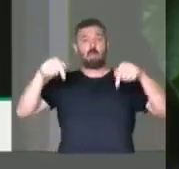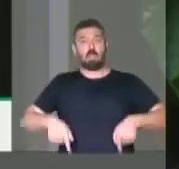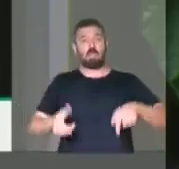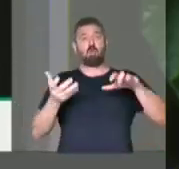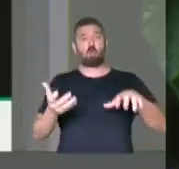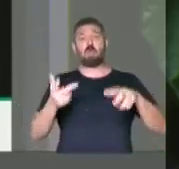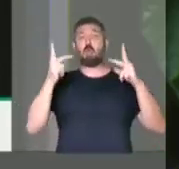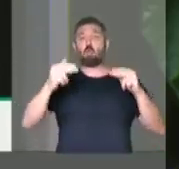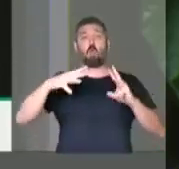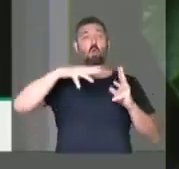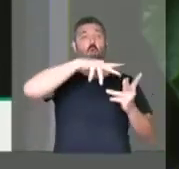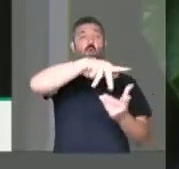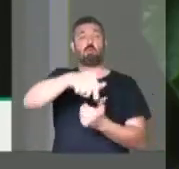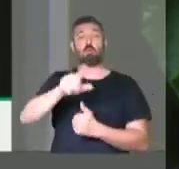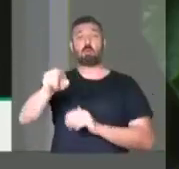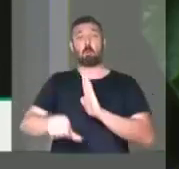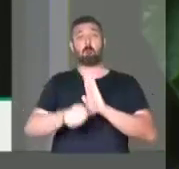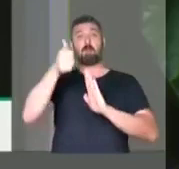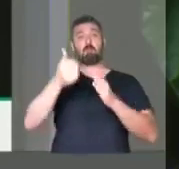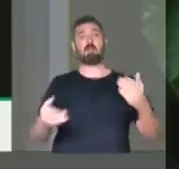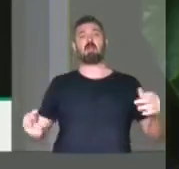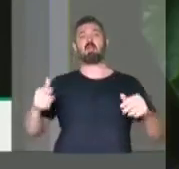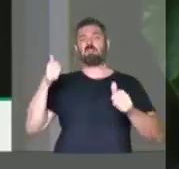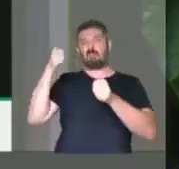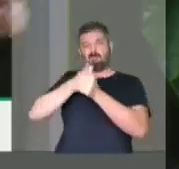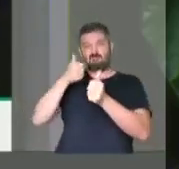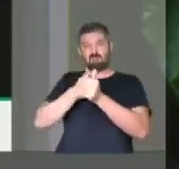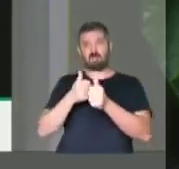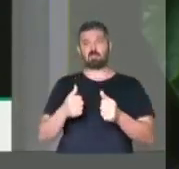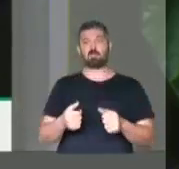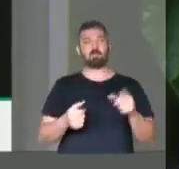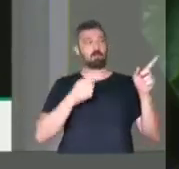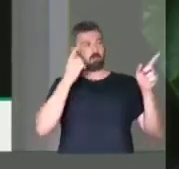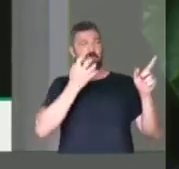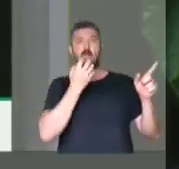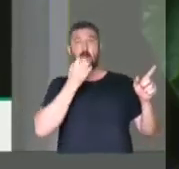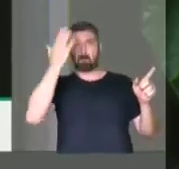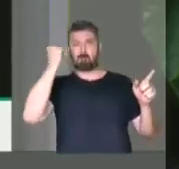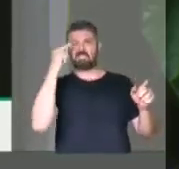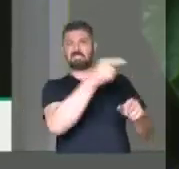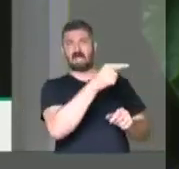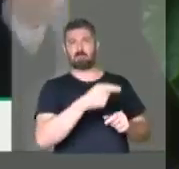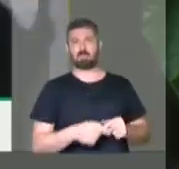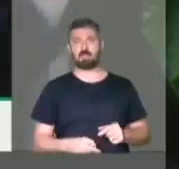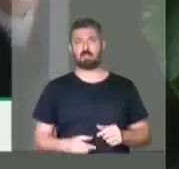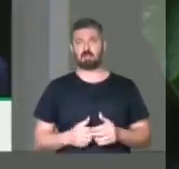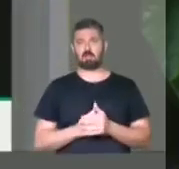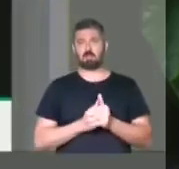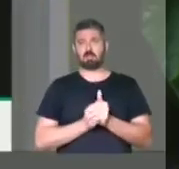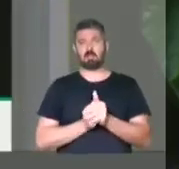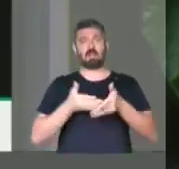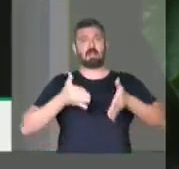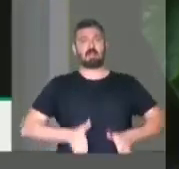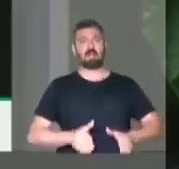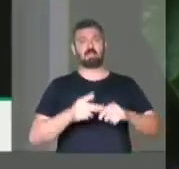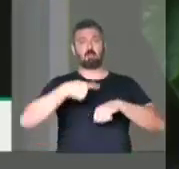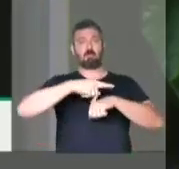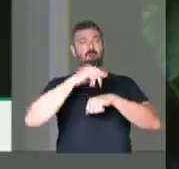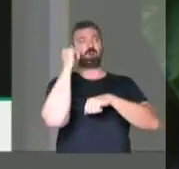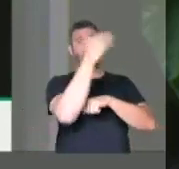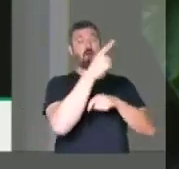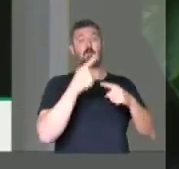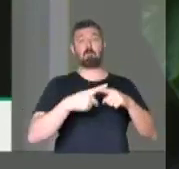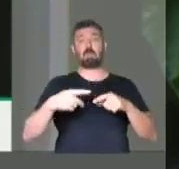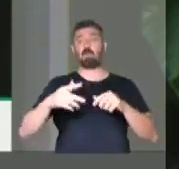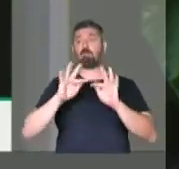qualquer parlamento do planeta, é o primeiro lugar a ser perseguido. O deputado Rodrigo Maia sabe disso. Nasce no exílio porque é vítima, a